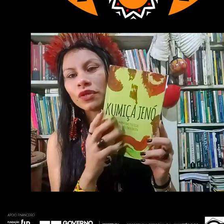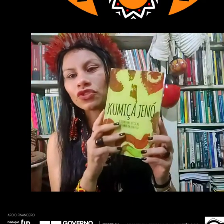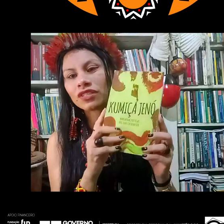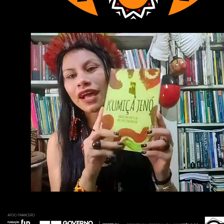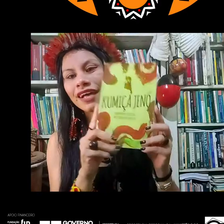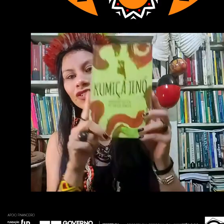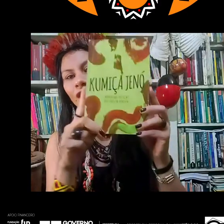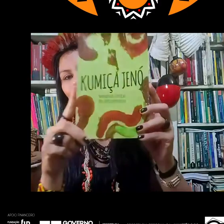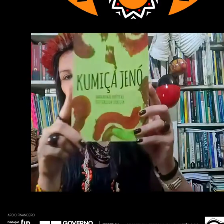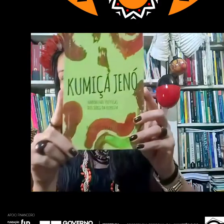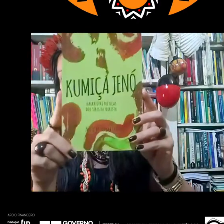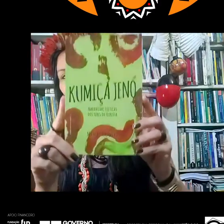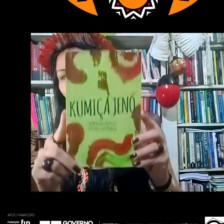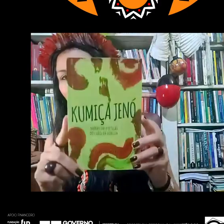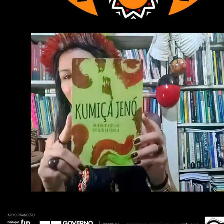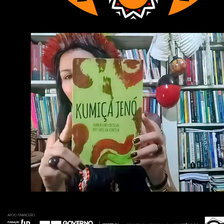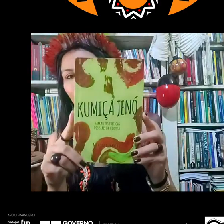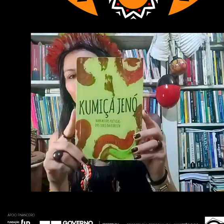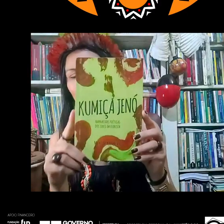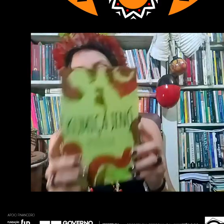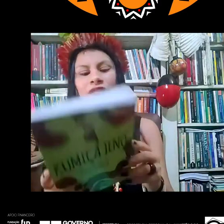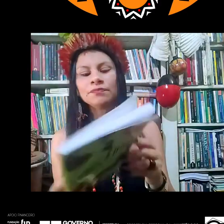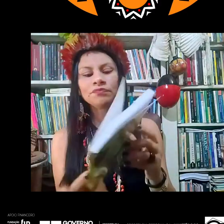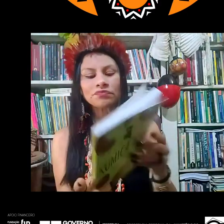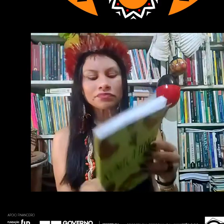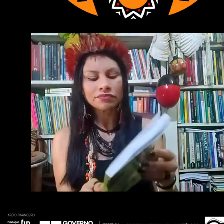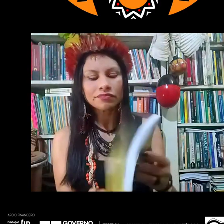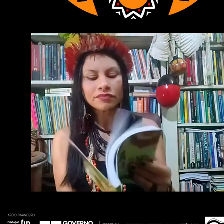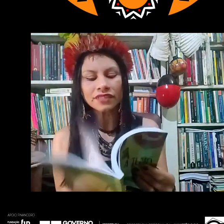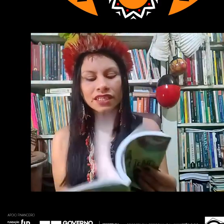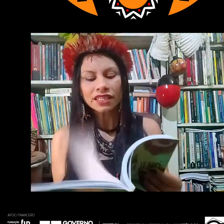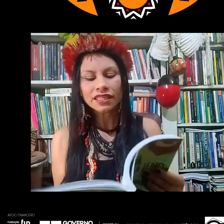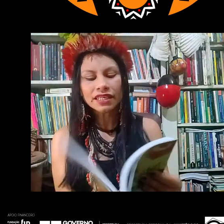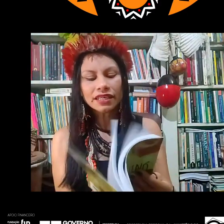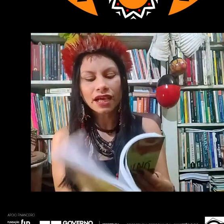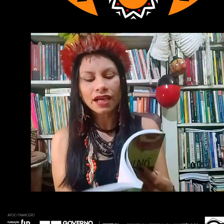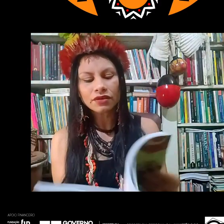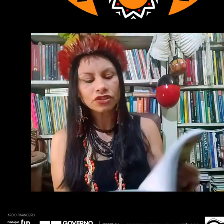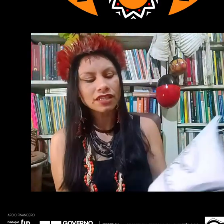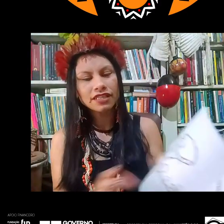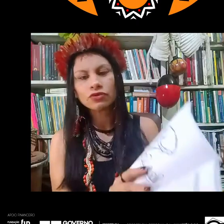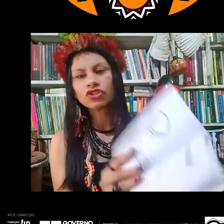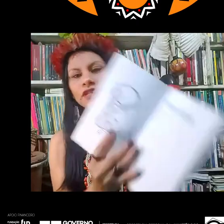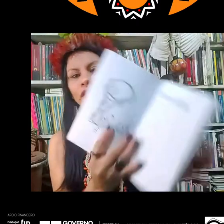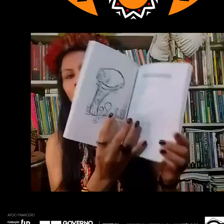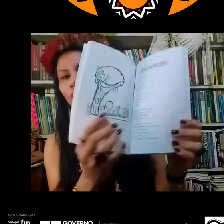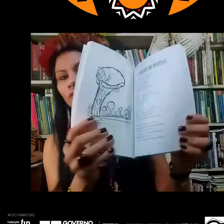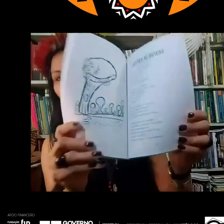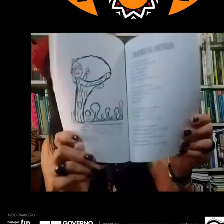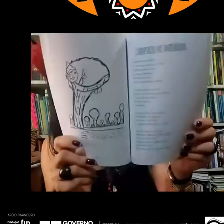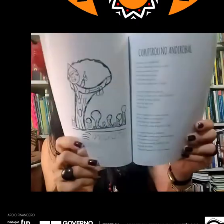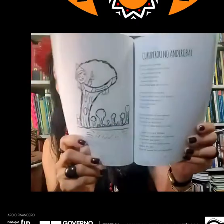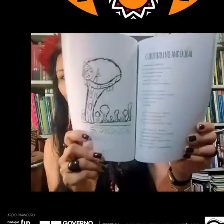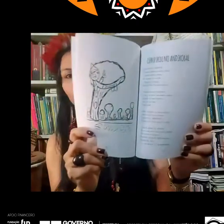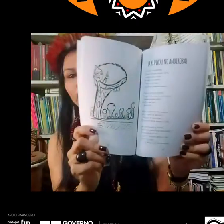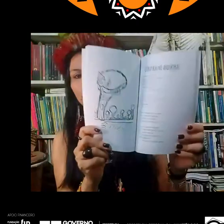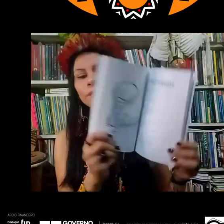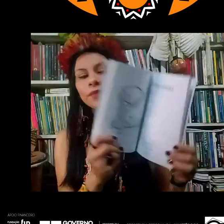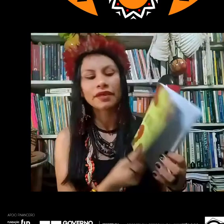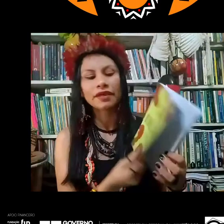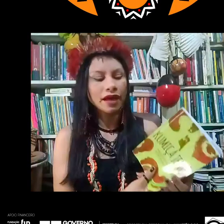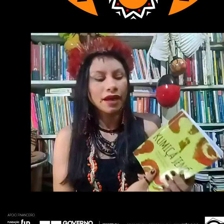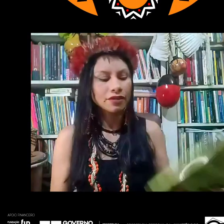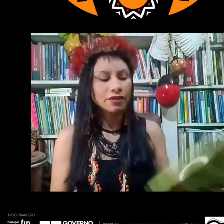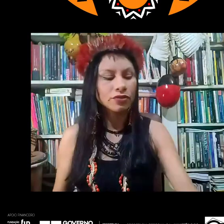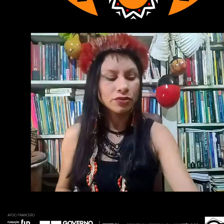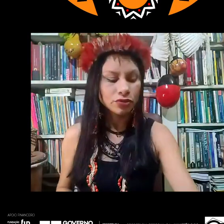tinha 8 anos de idade, né? uma das artes dele. E os desenhos de dentro, todos são feitos por ele